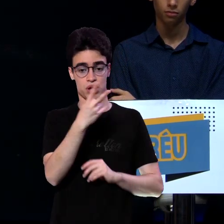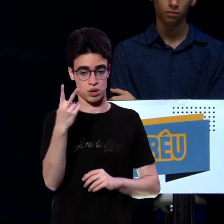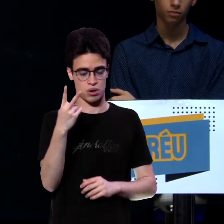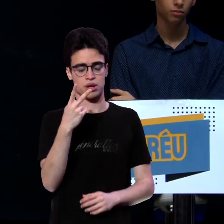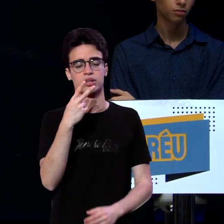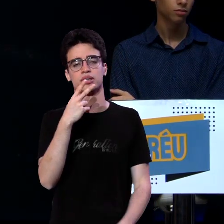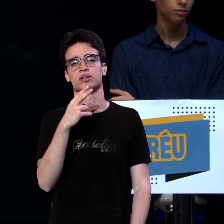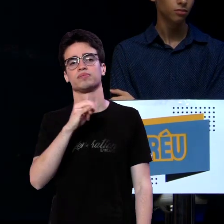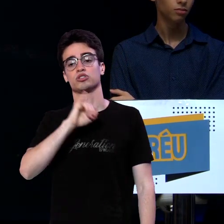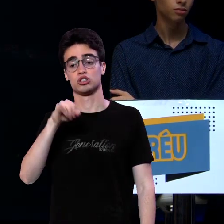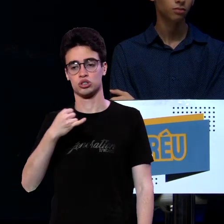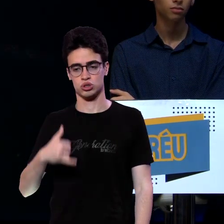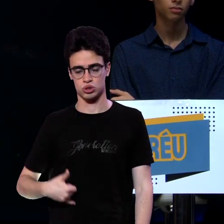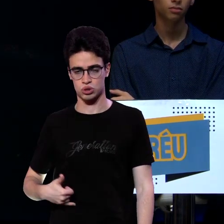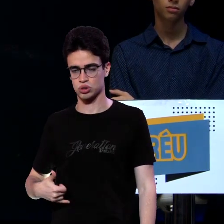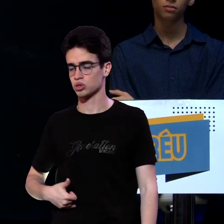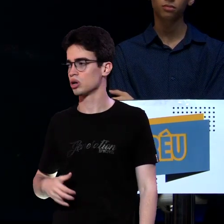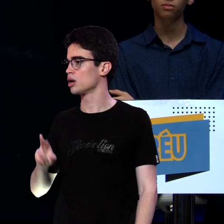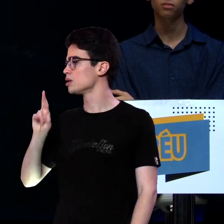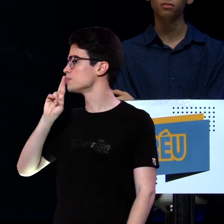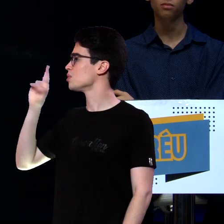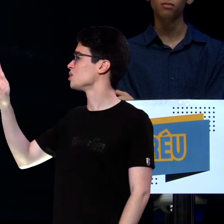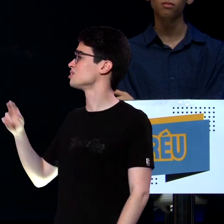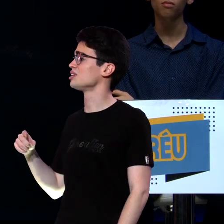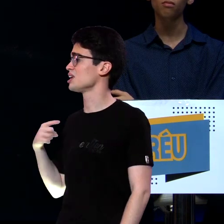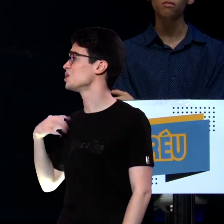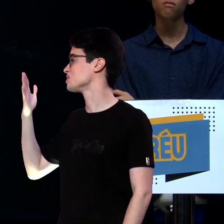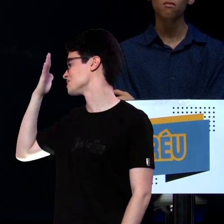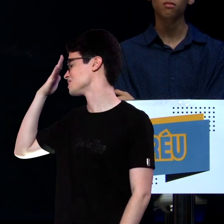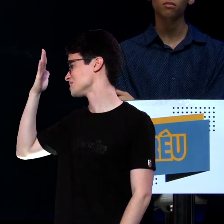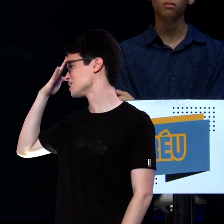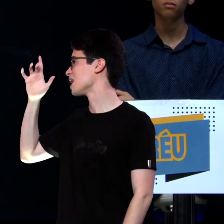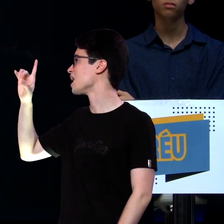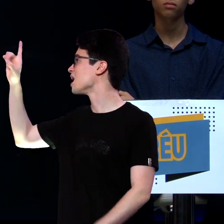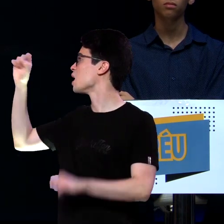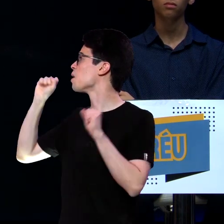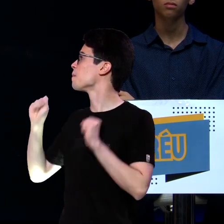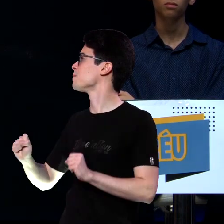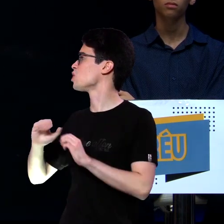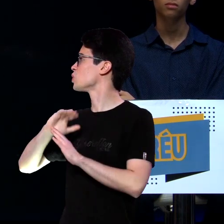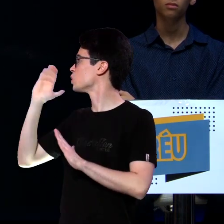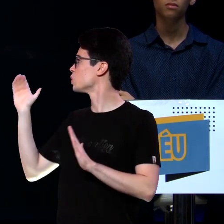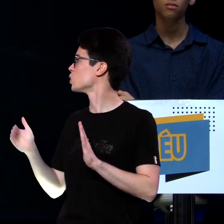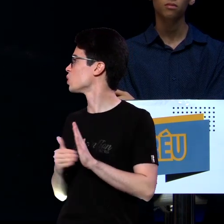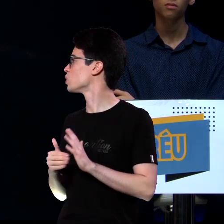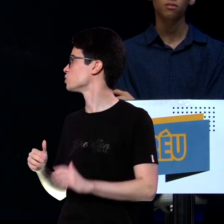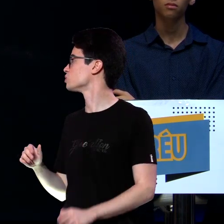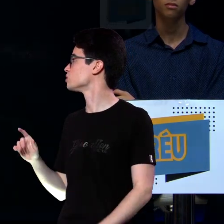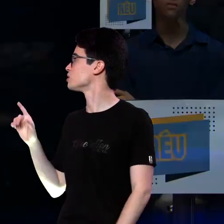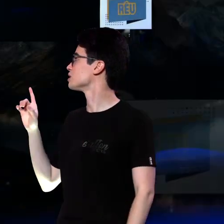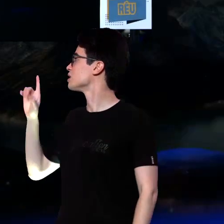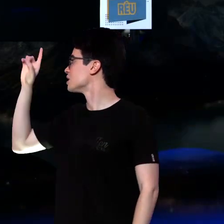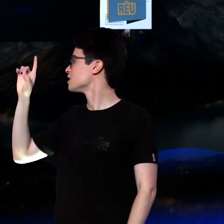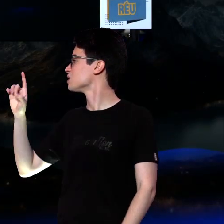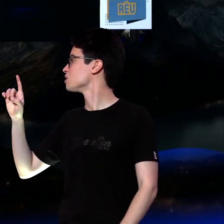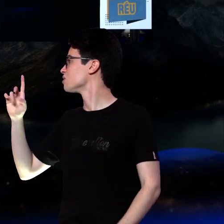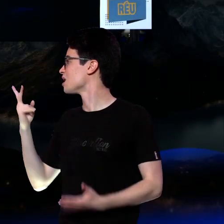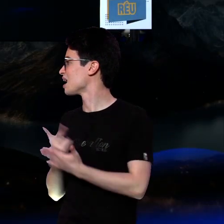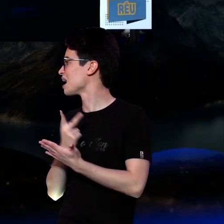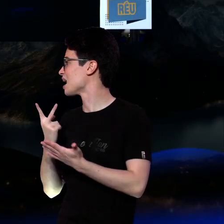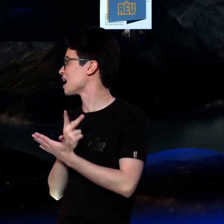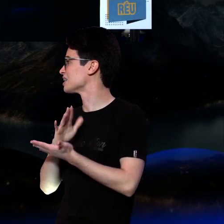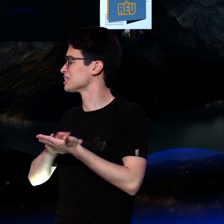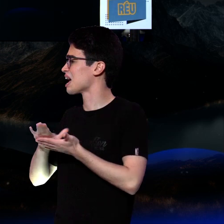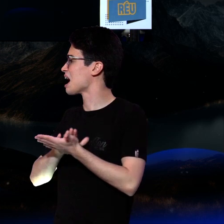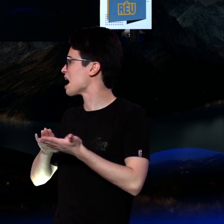fala, sei que podes fazer todas as coisas, nenhum dos teus planos pode ser frustrado. Tu me perguntaste,